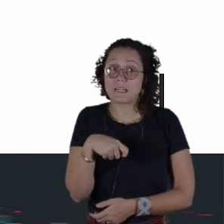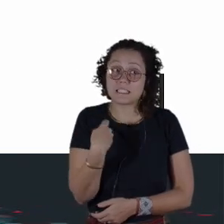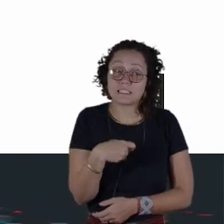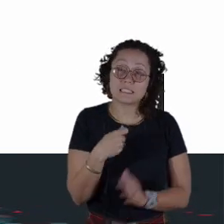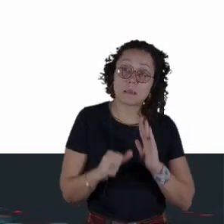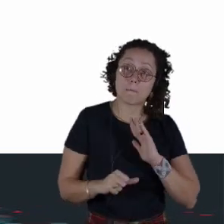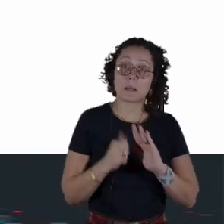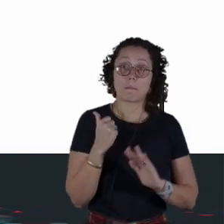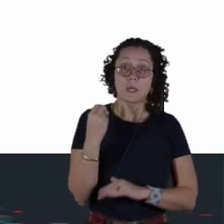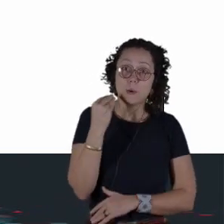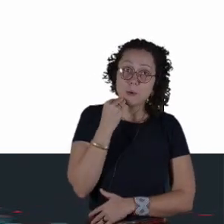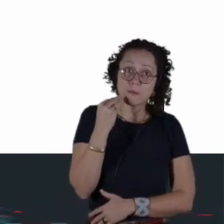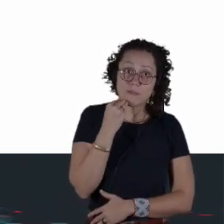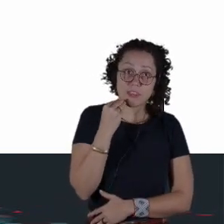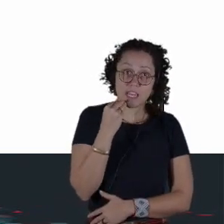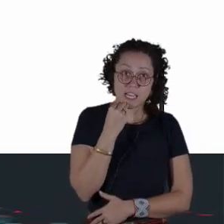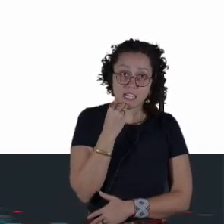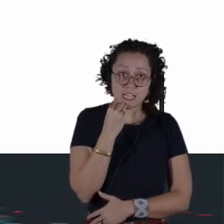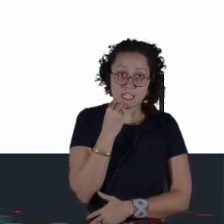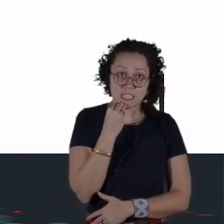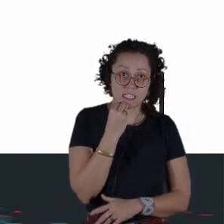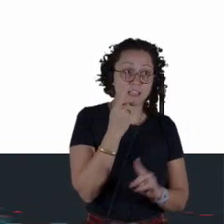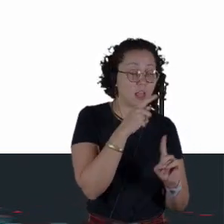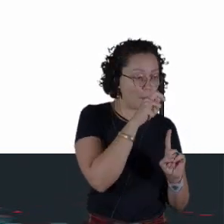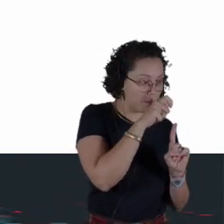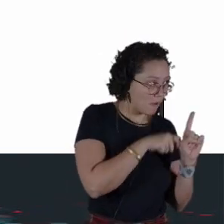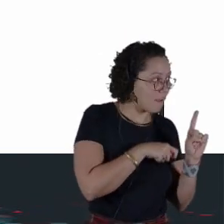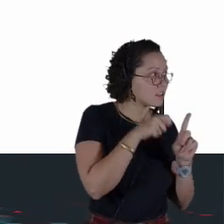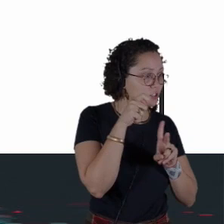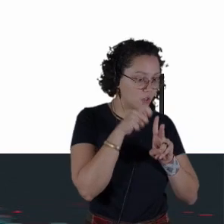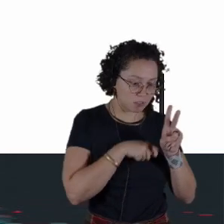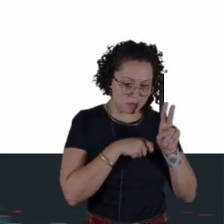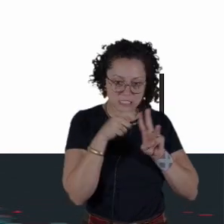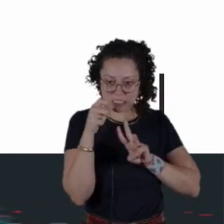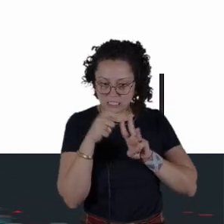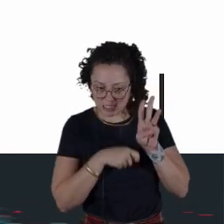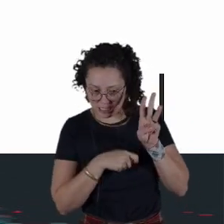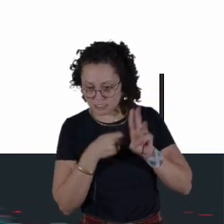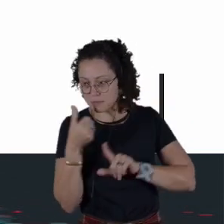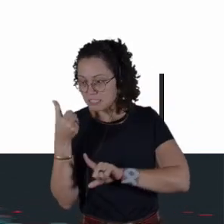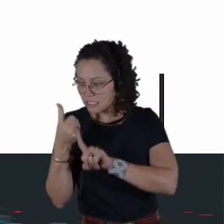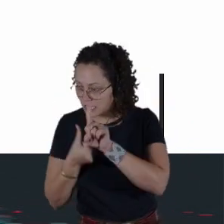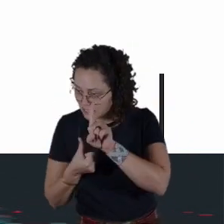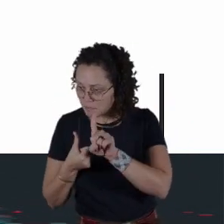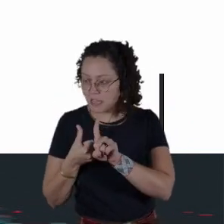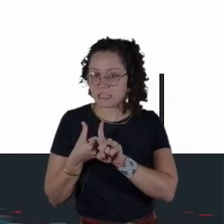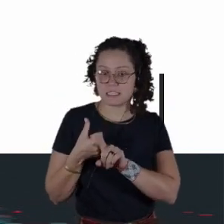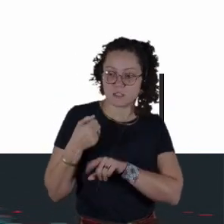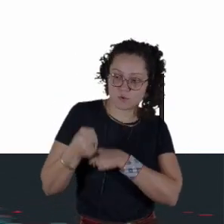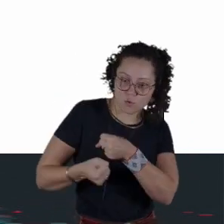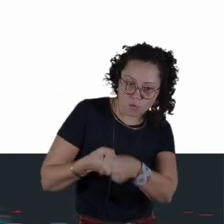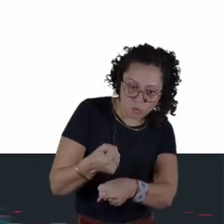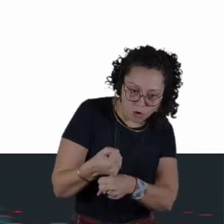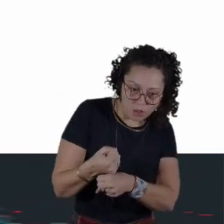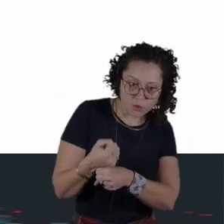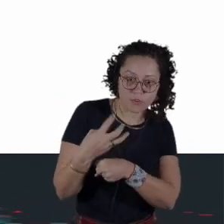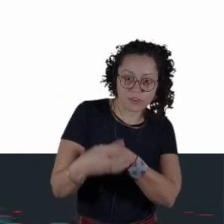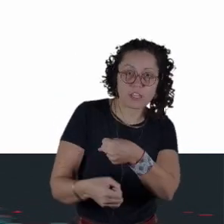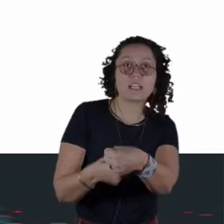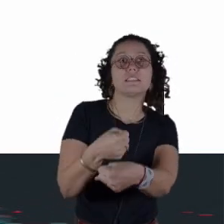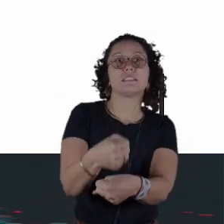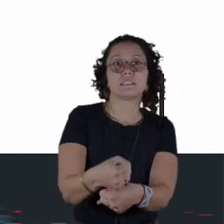de começar, depois a mês, 3 meses, 6 meses, ano e ano tras ano. Degeneração